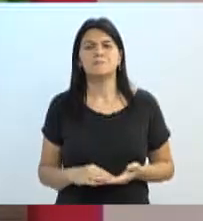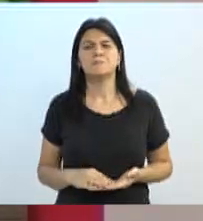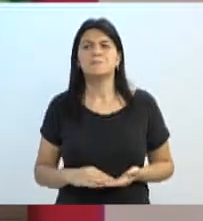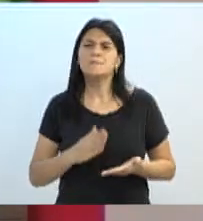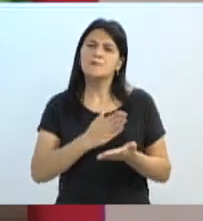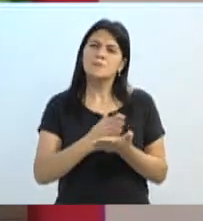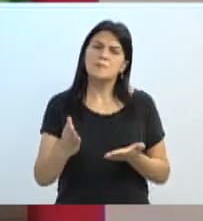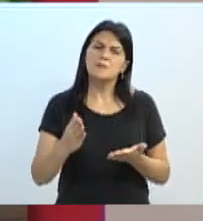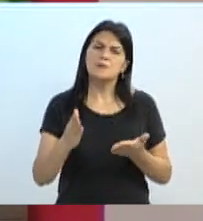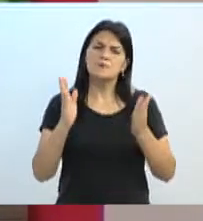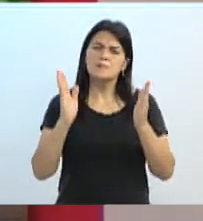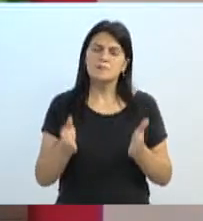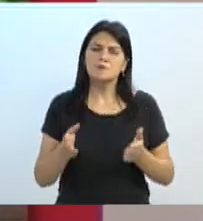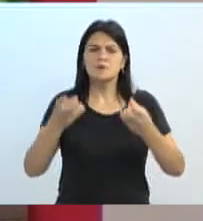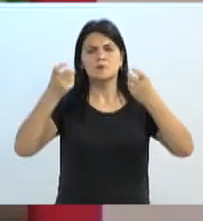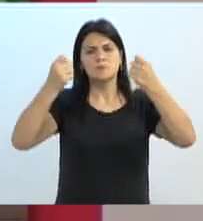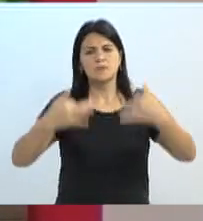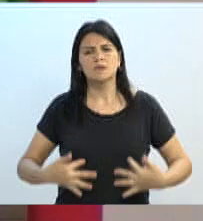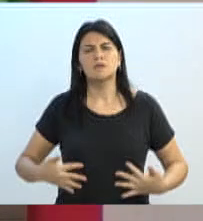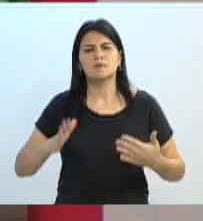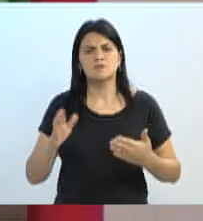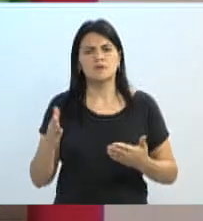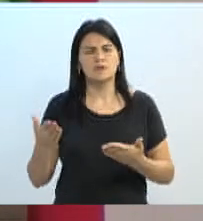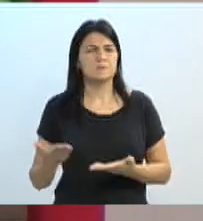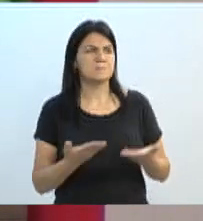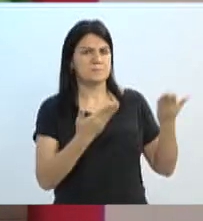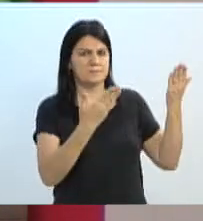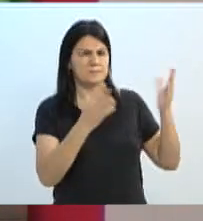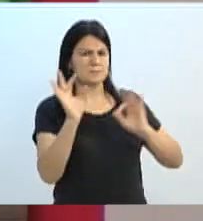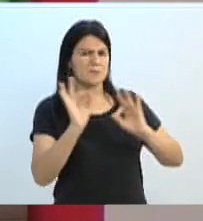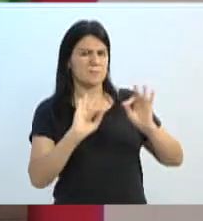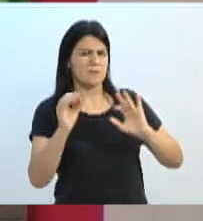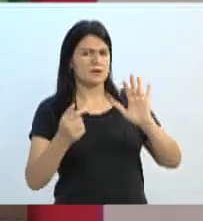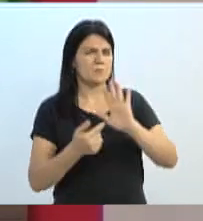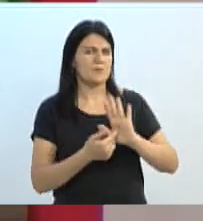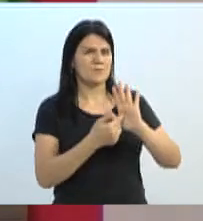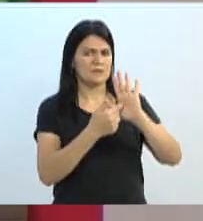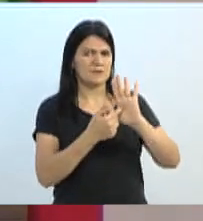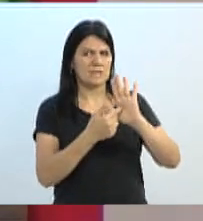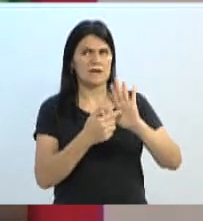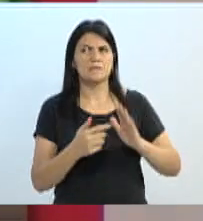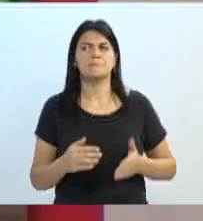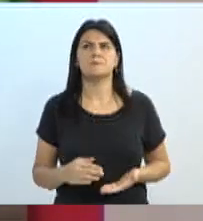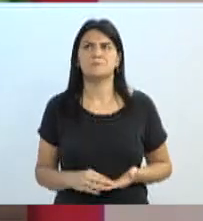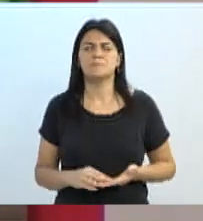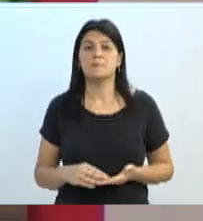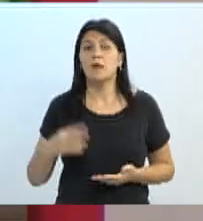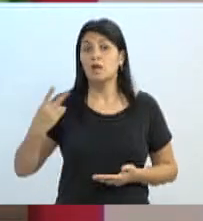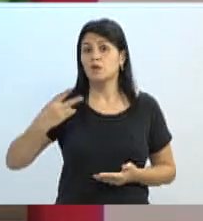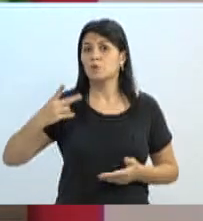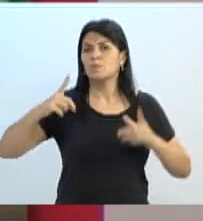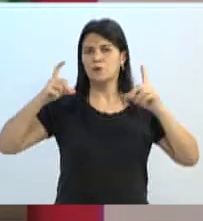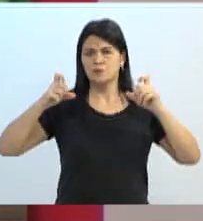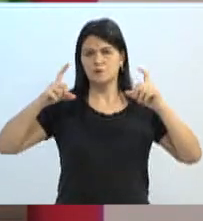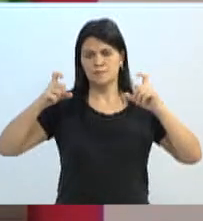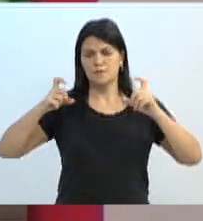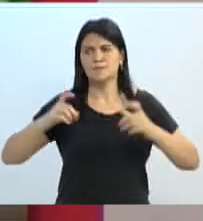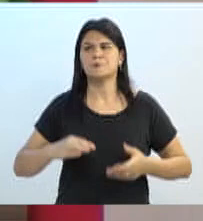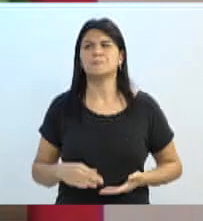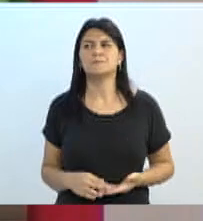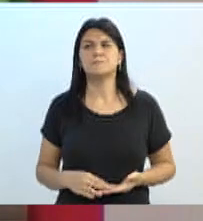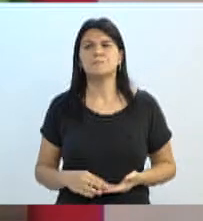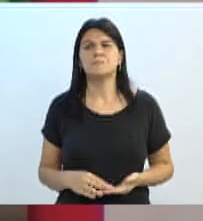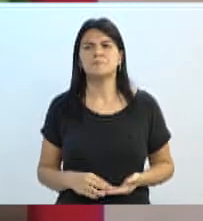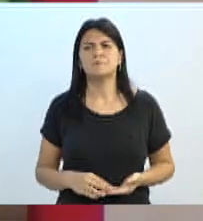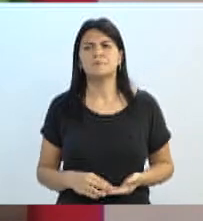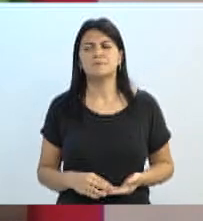meu pronunciamento já pedindo para o Ari ficar preparado, por gentileza, para passar pelo menos duas fotos que tem ali,